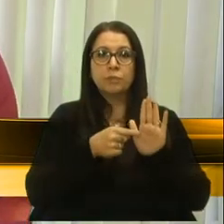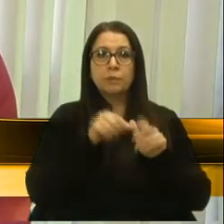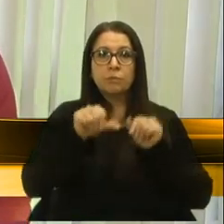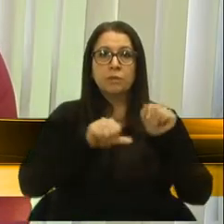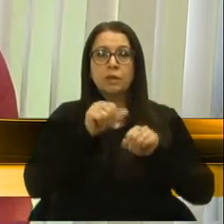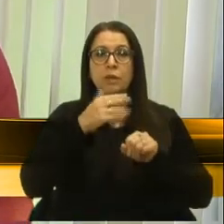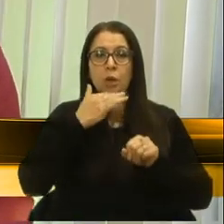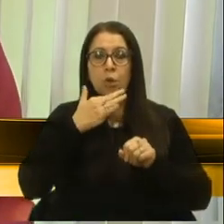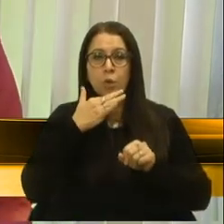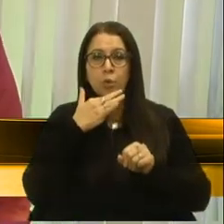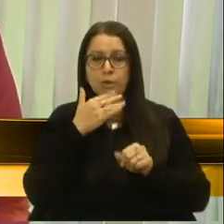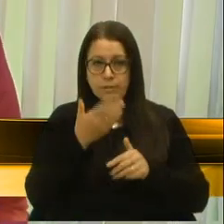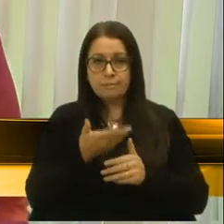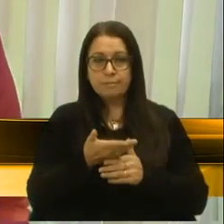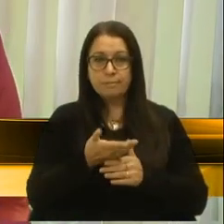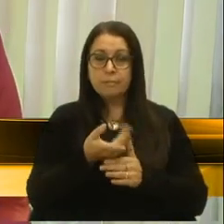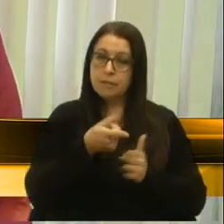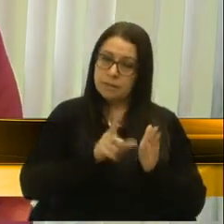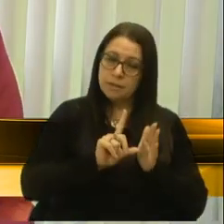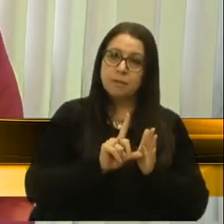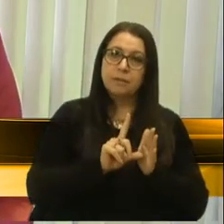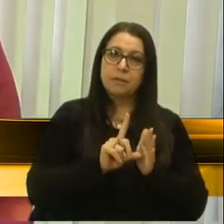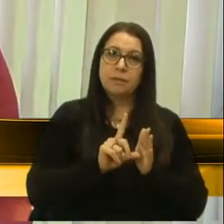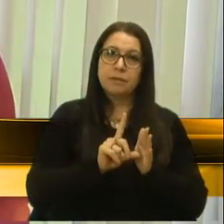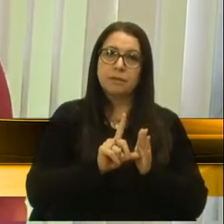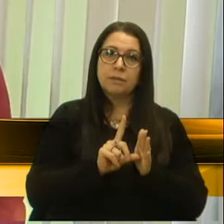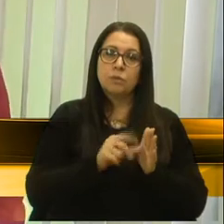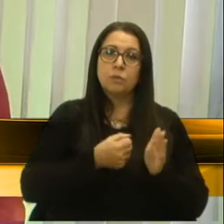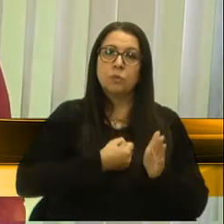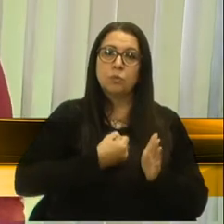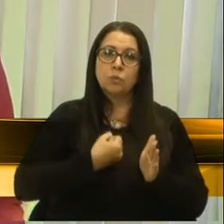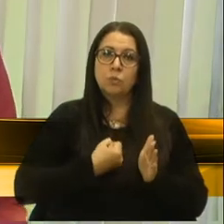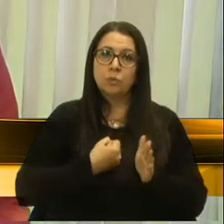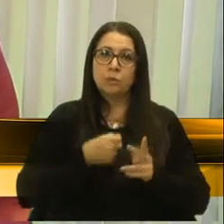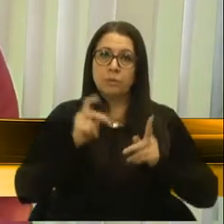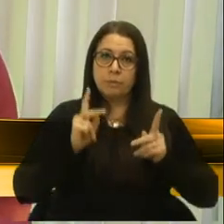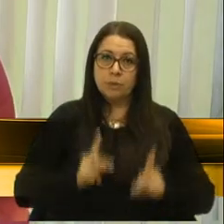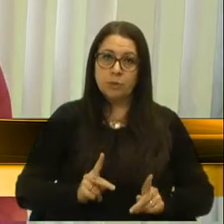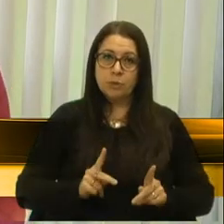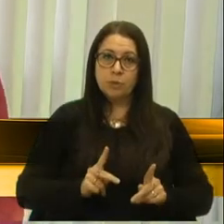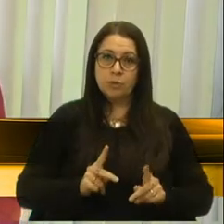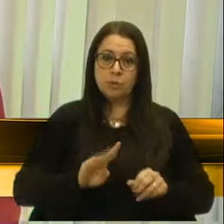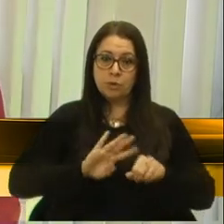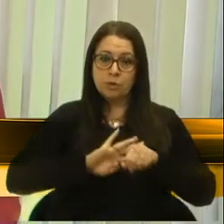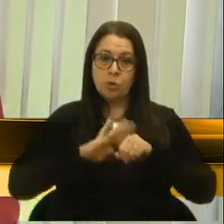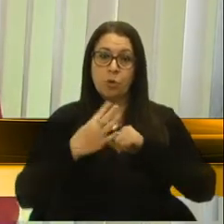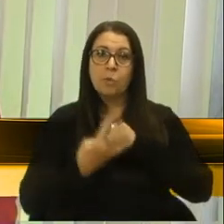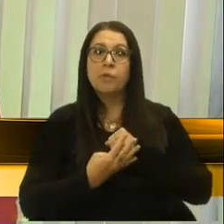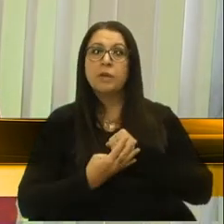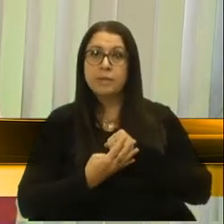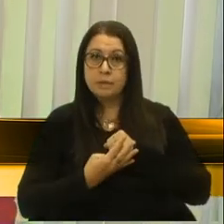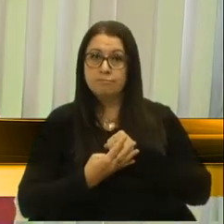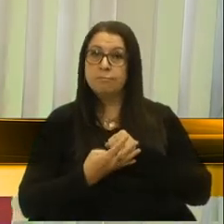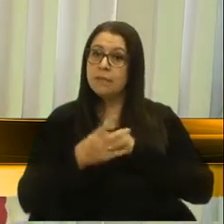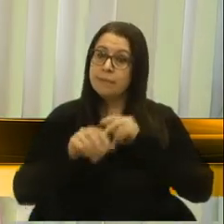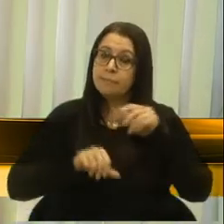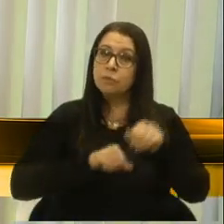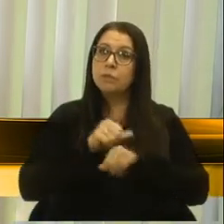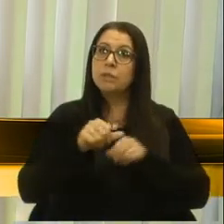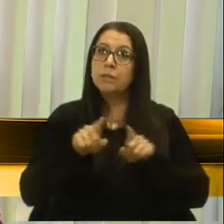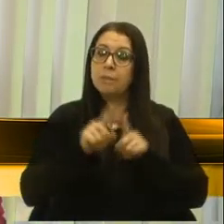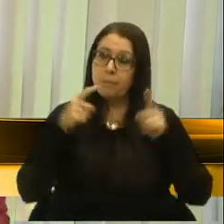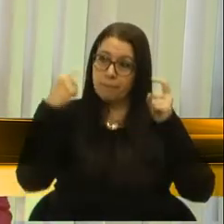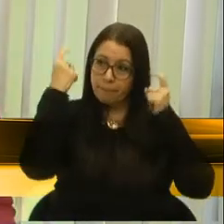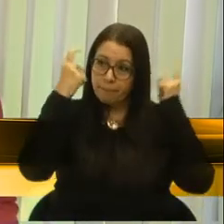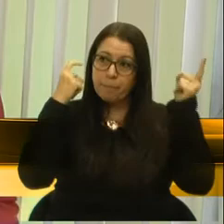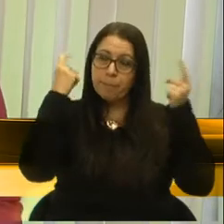bandeira. Antes era o número de pessoas contagiadas. Então, essa mudança ela também